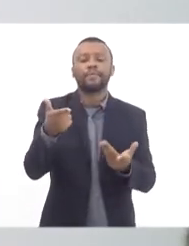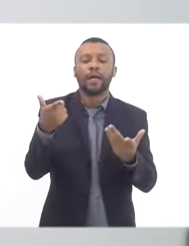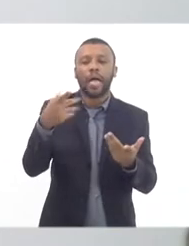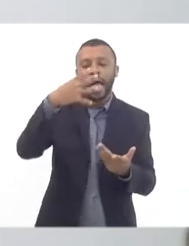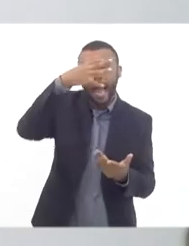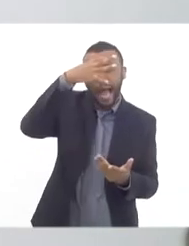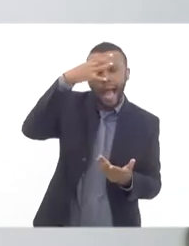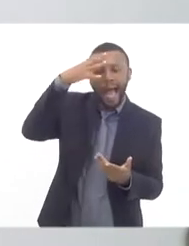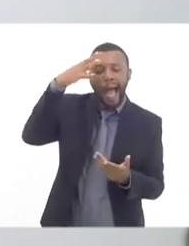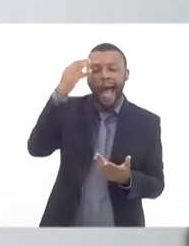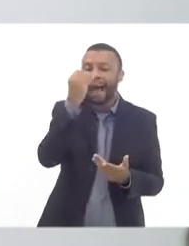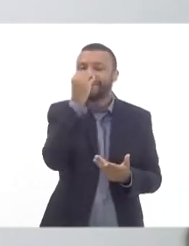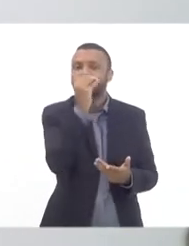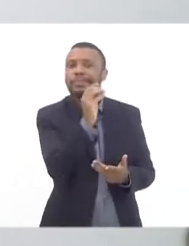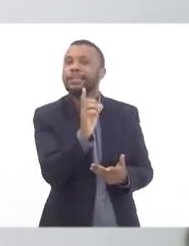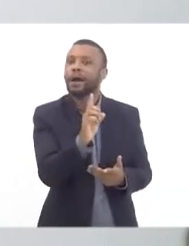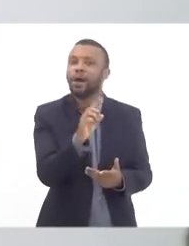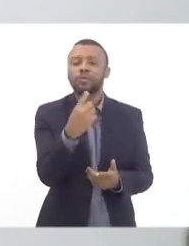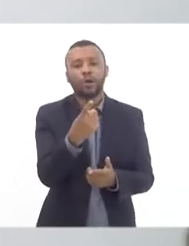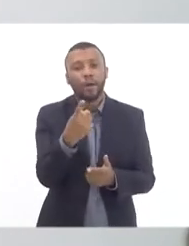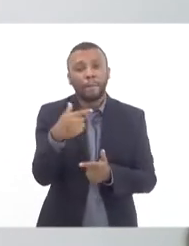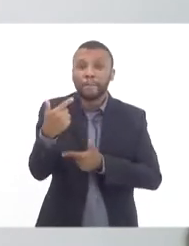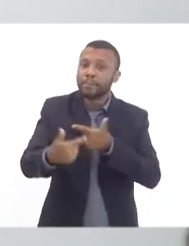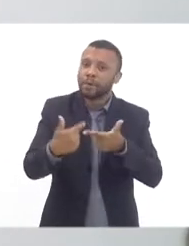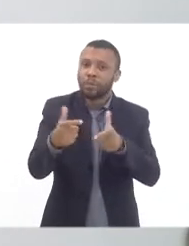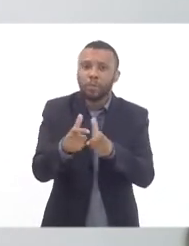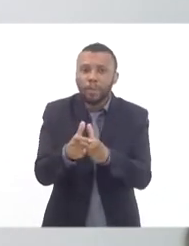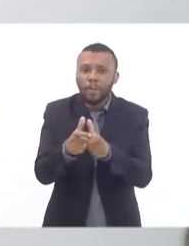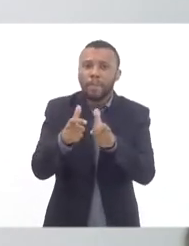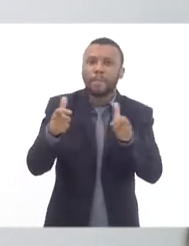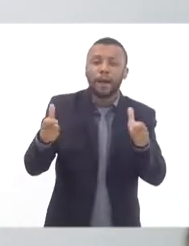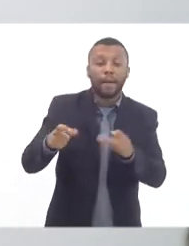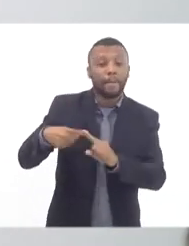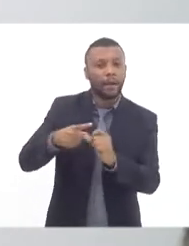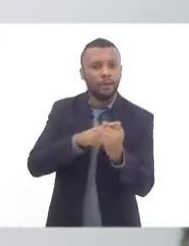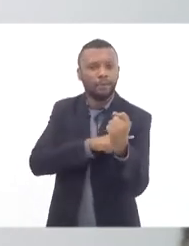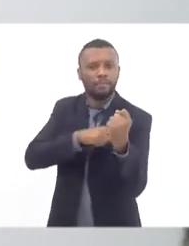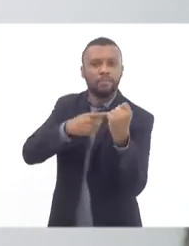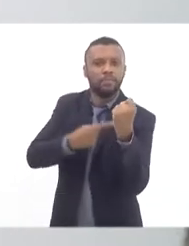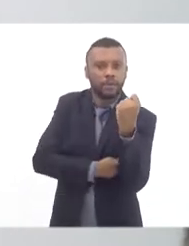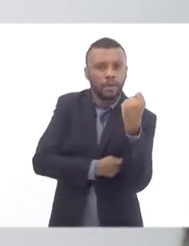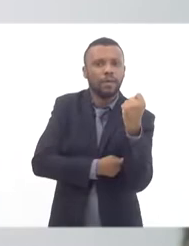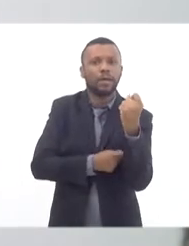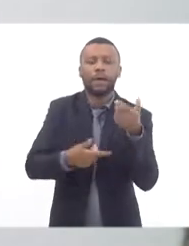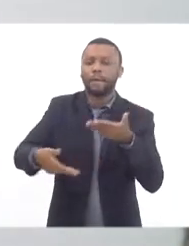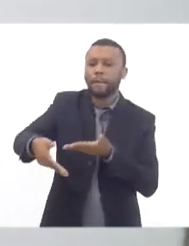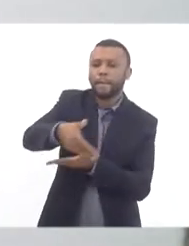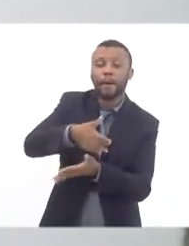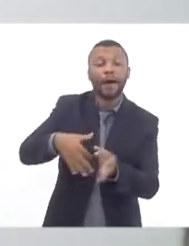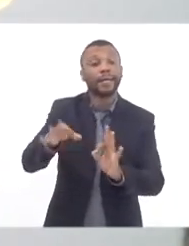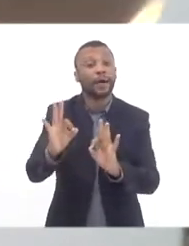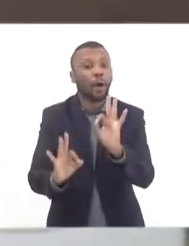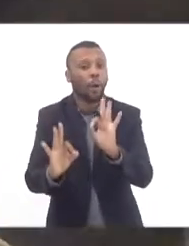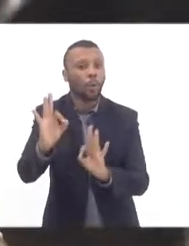e tratar não só de ampliar como de fortalecer esta esta organização, digamos, dos